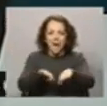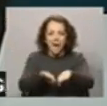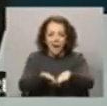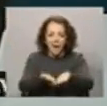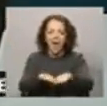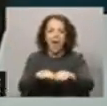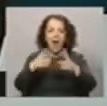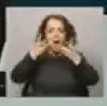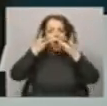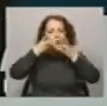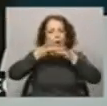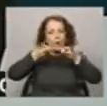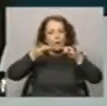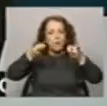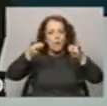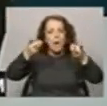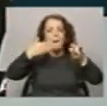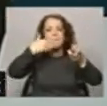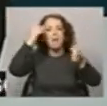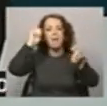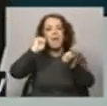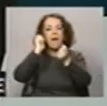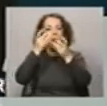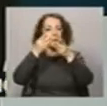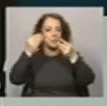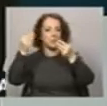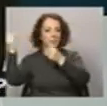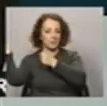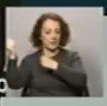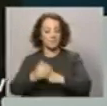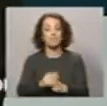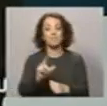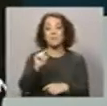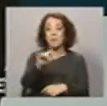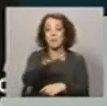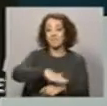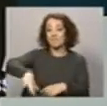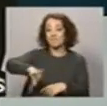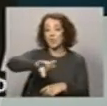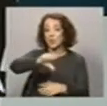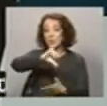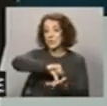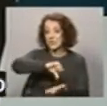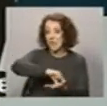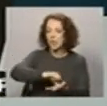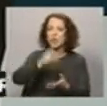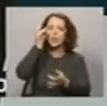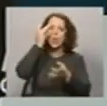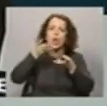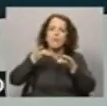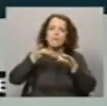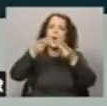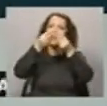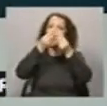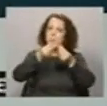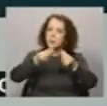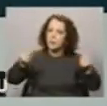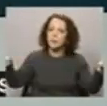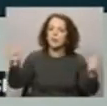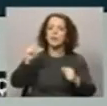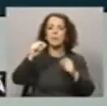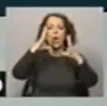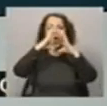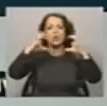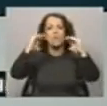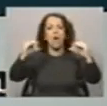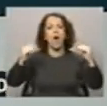vai dissipando gradualmente ao longo da manhã. E é também esta a situação na região centro, com o nevoeiro a dissipar e as nuvens altas